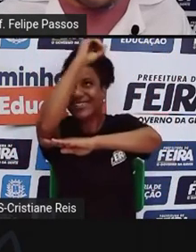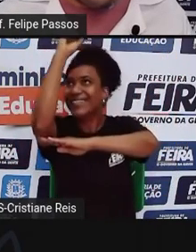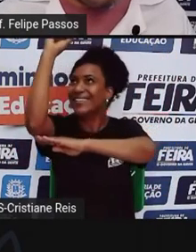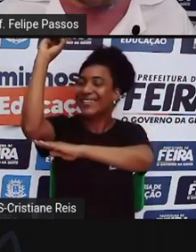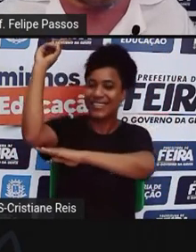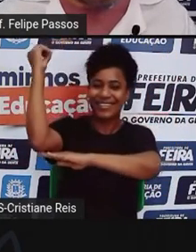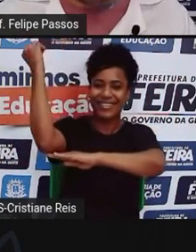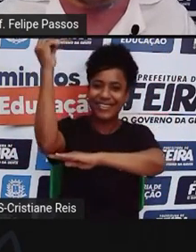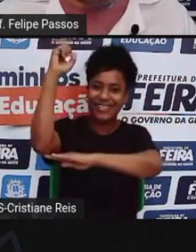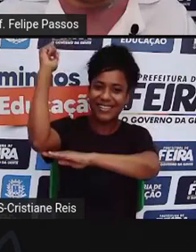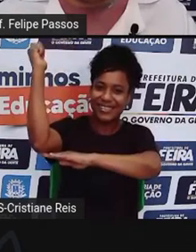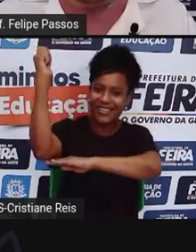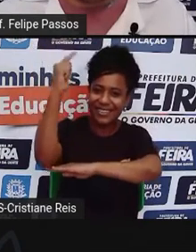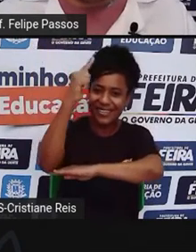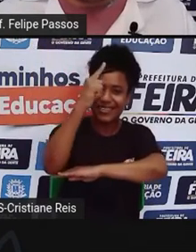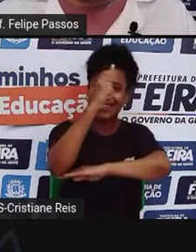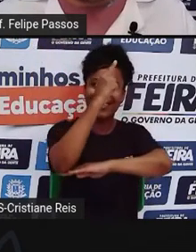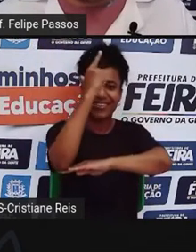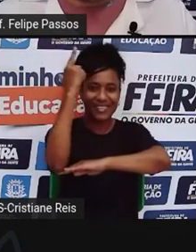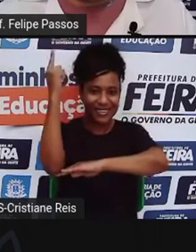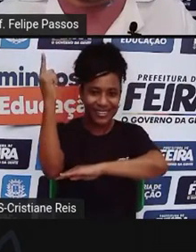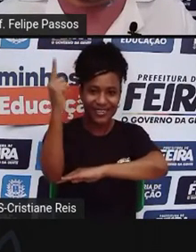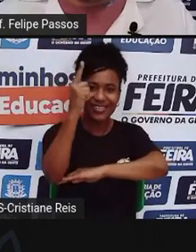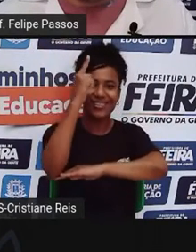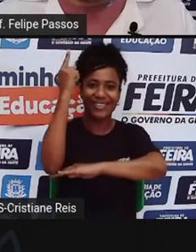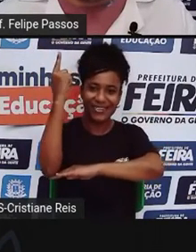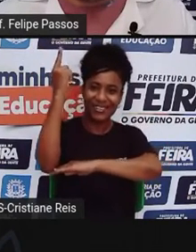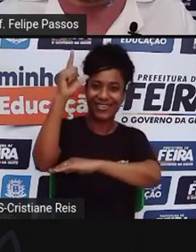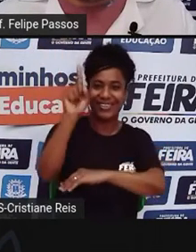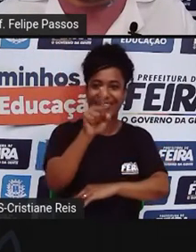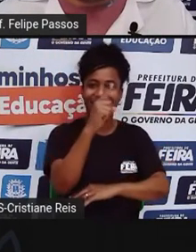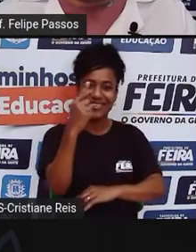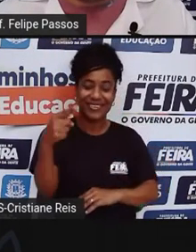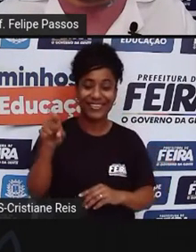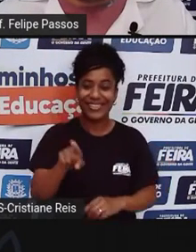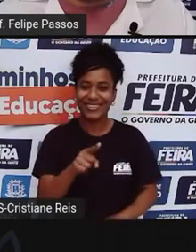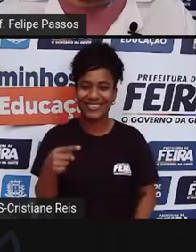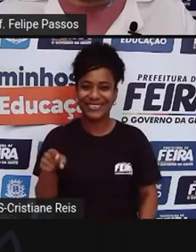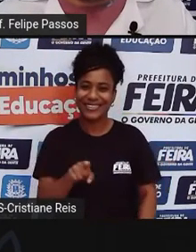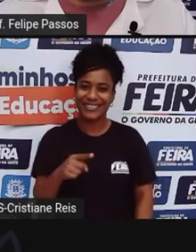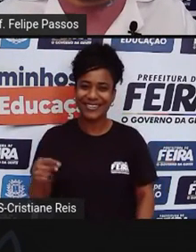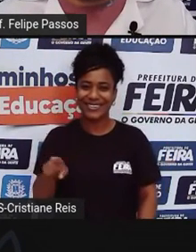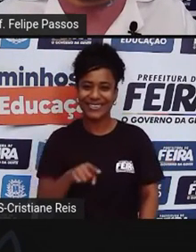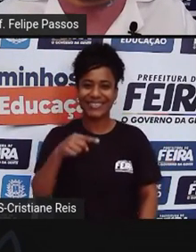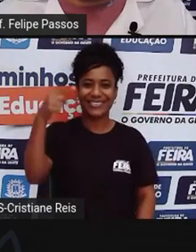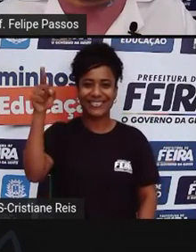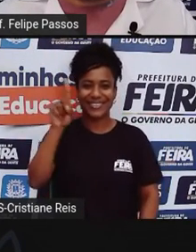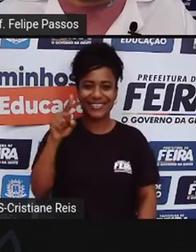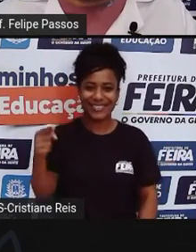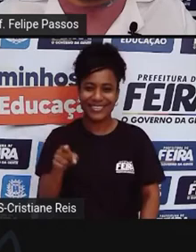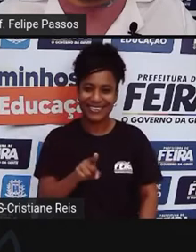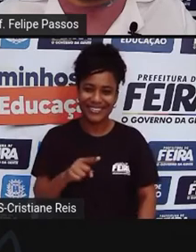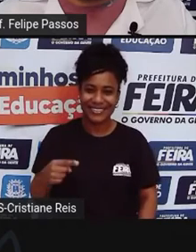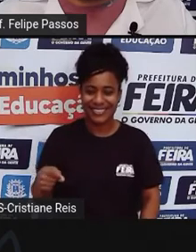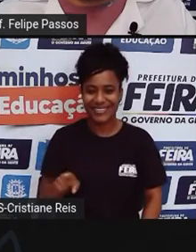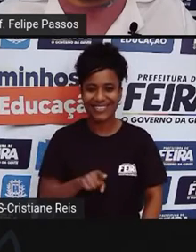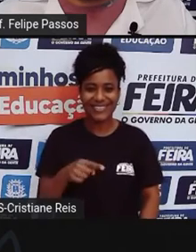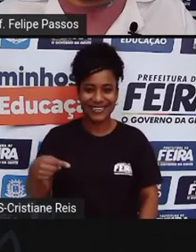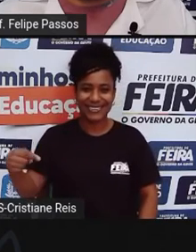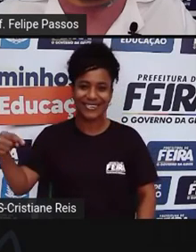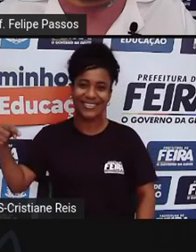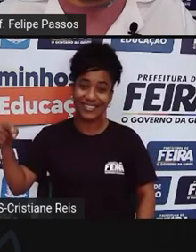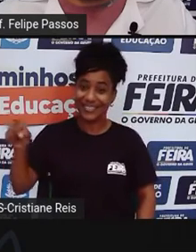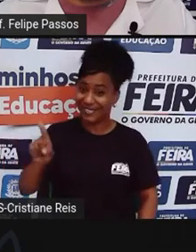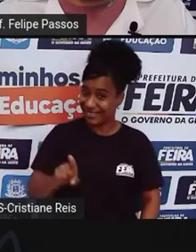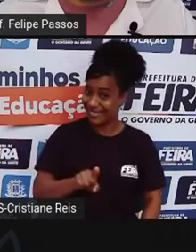até o Si voltar pro Dó. Dó, Ré, Mi, Fá, Sol, Lá, Si, Dó. docila sofá me redor.